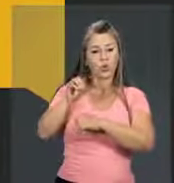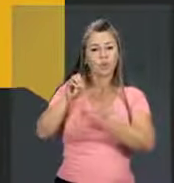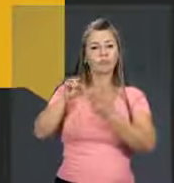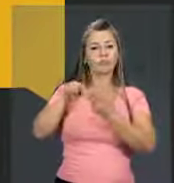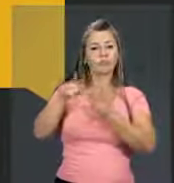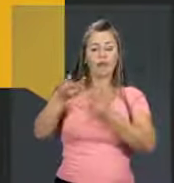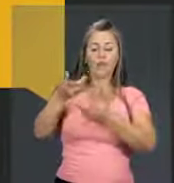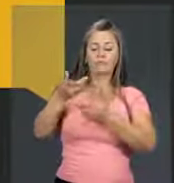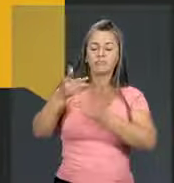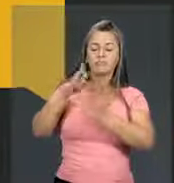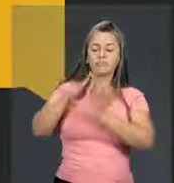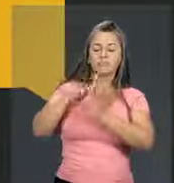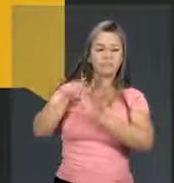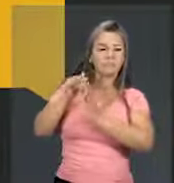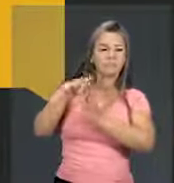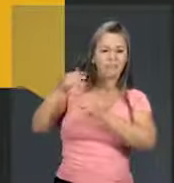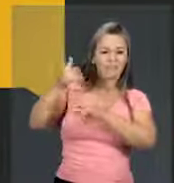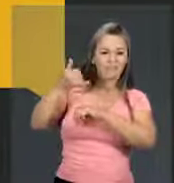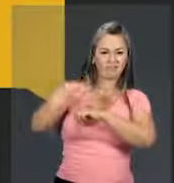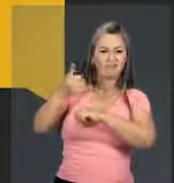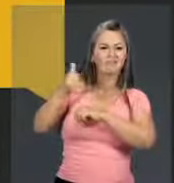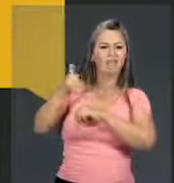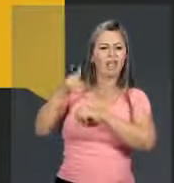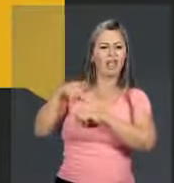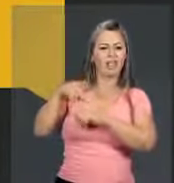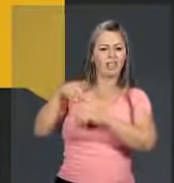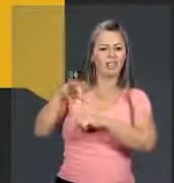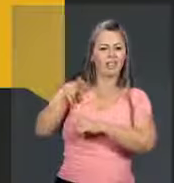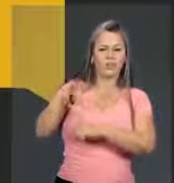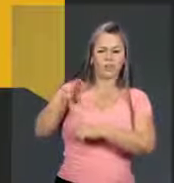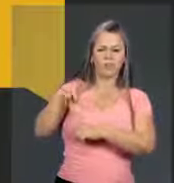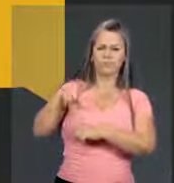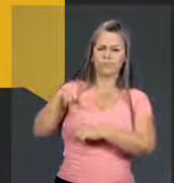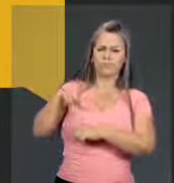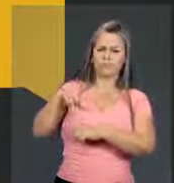niquelação. Então, é um efeito também bastante utilizado.